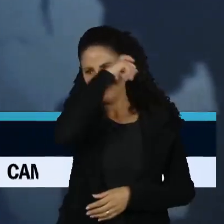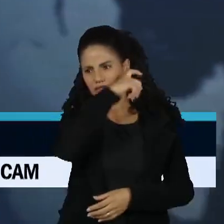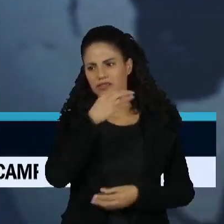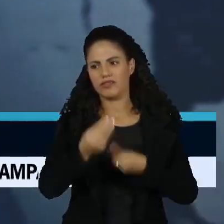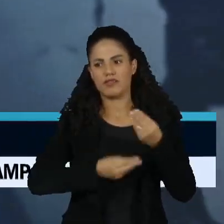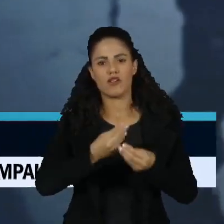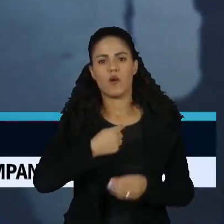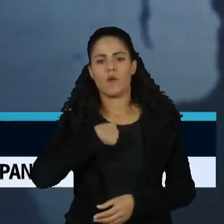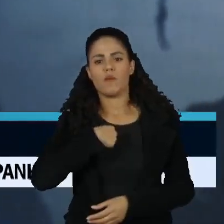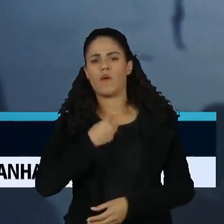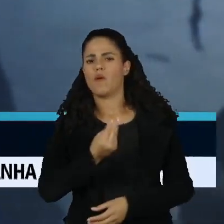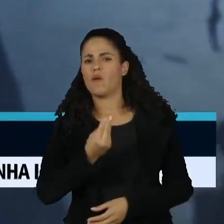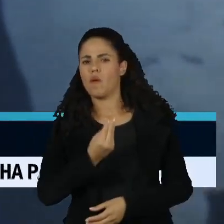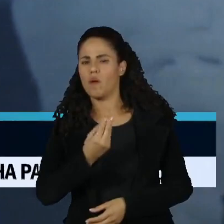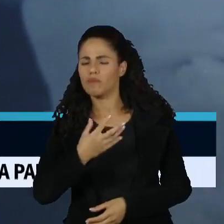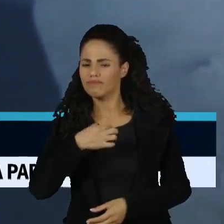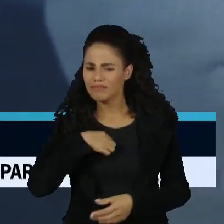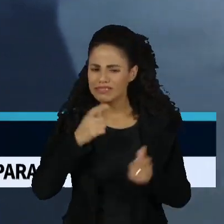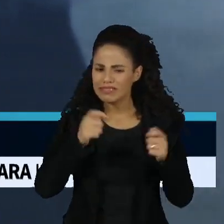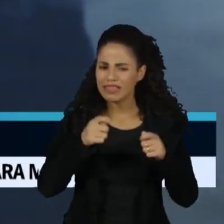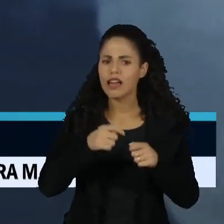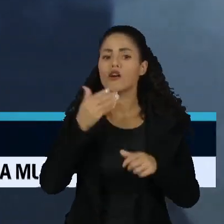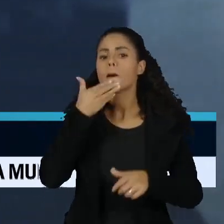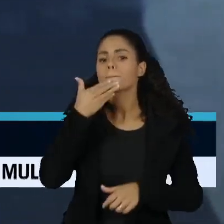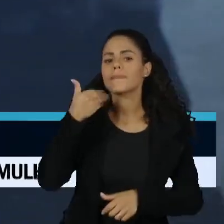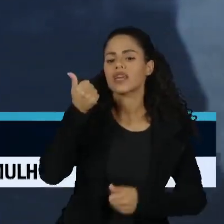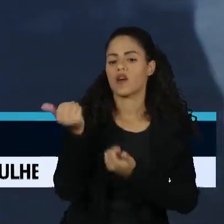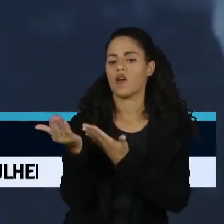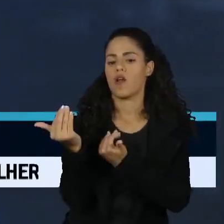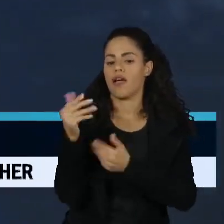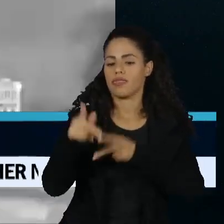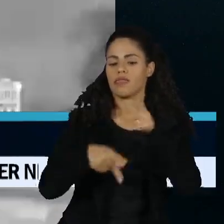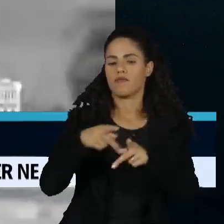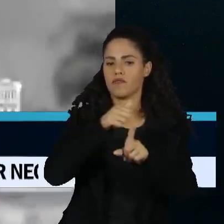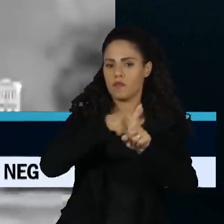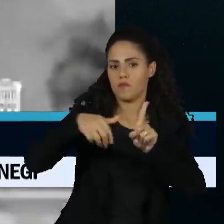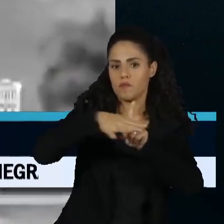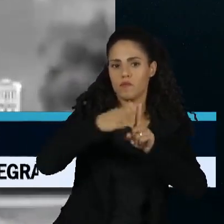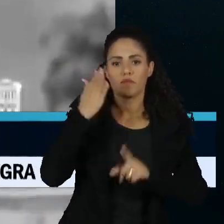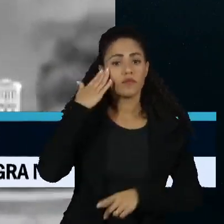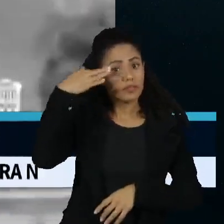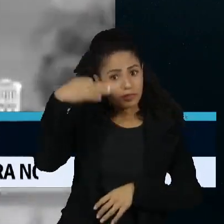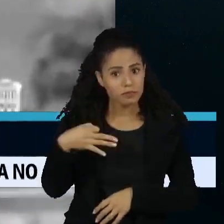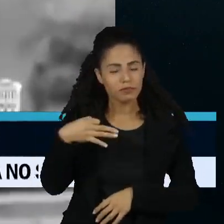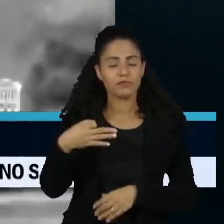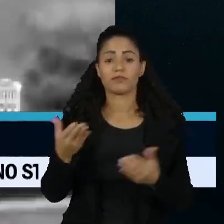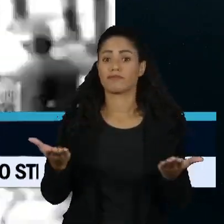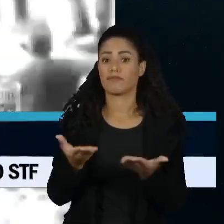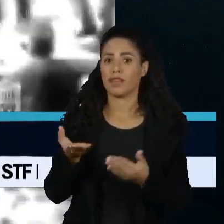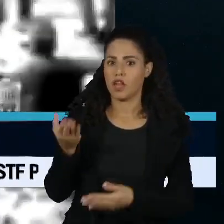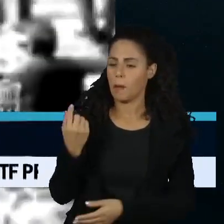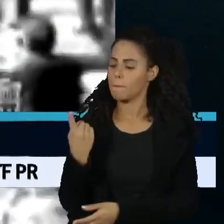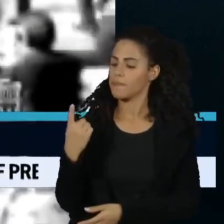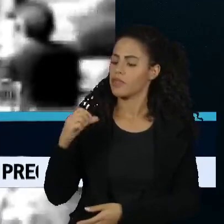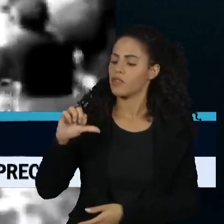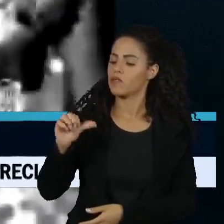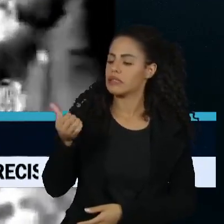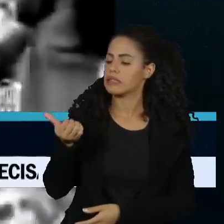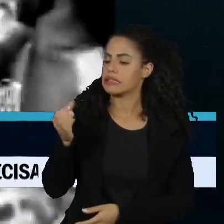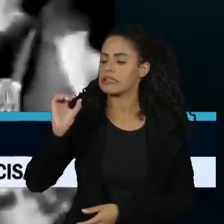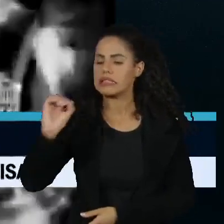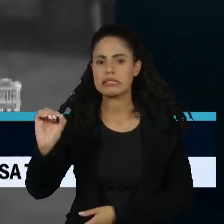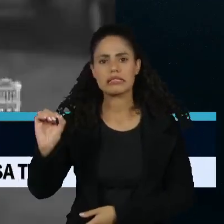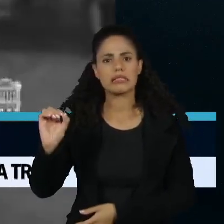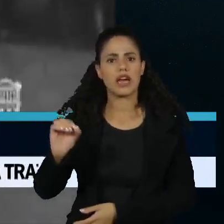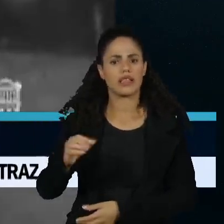apoio dos jovens se não tiver capacidade de melhorar a vida do cidadãos aos anos 60 enquanto os jovens pediam